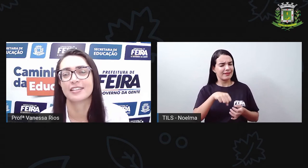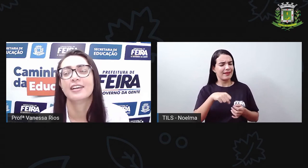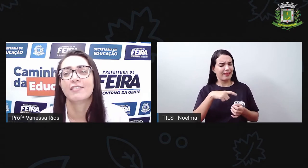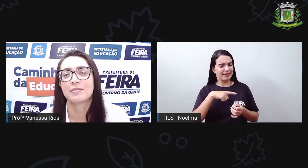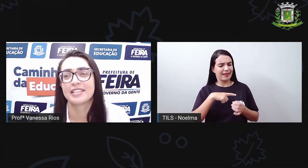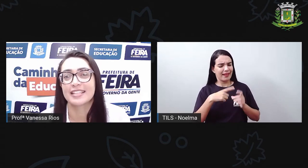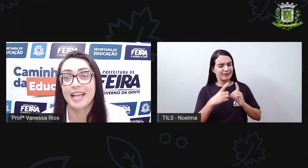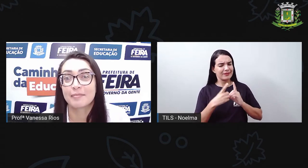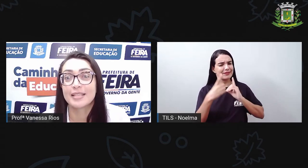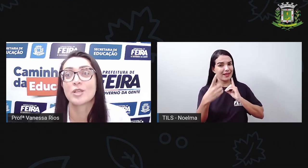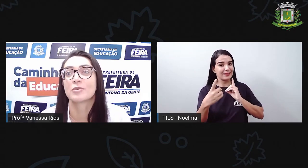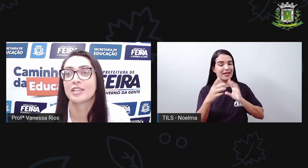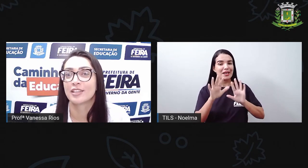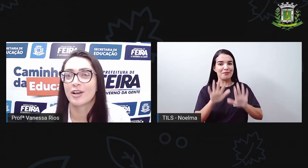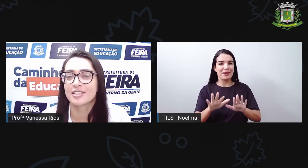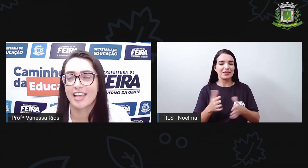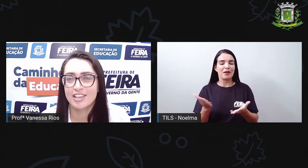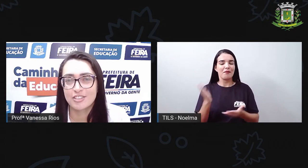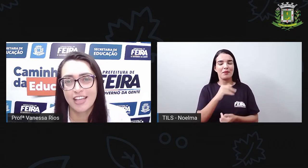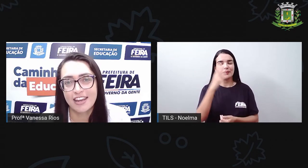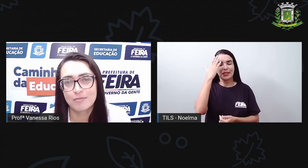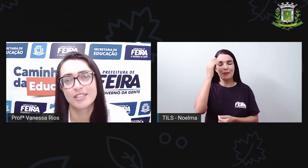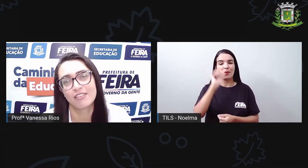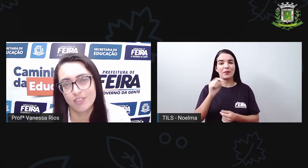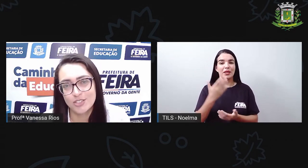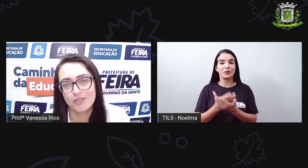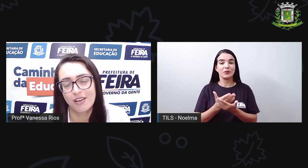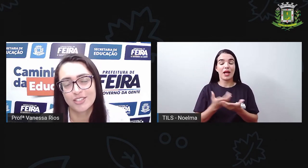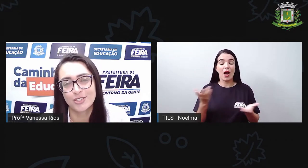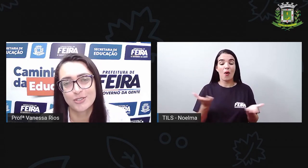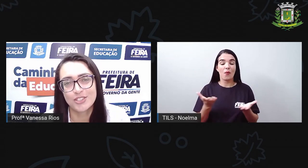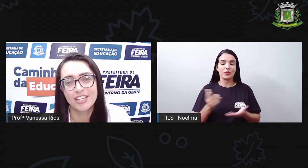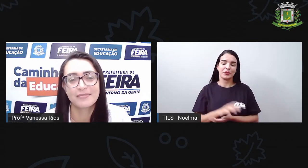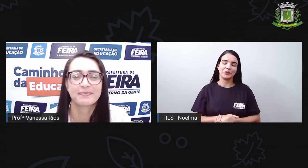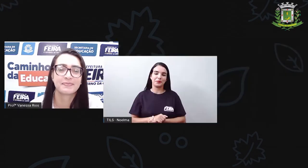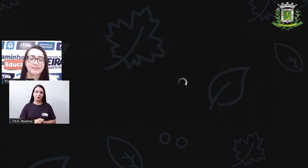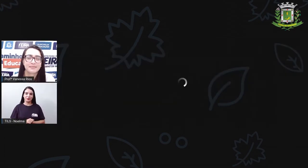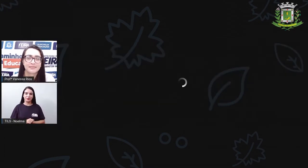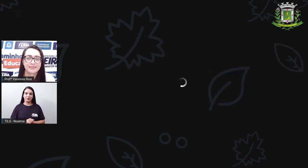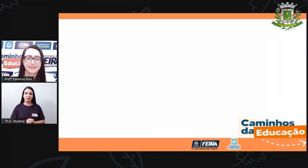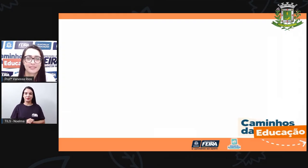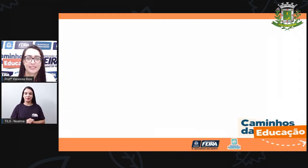casa. Vamos lá saber sobre o que nós estudaremos na videoaula de hoje?